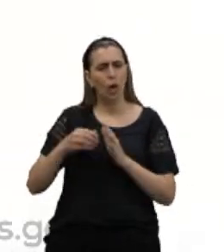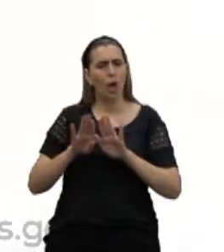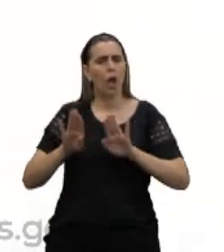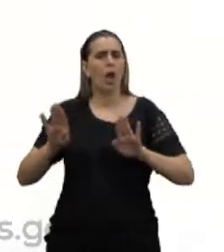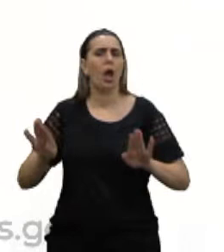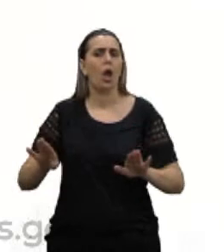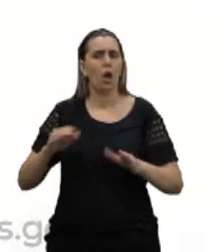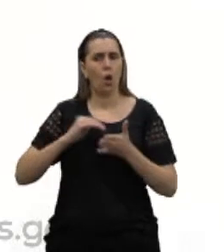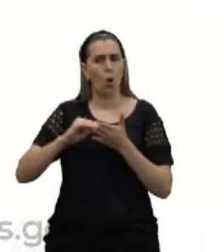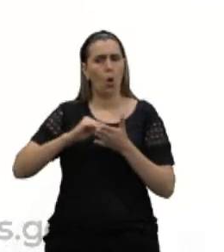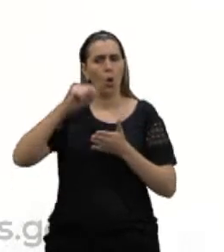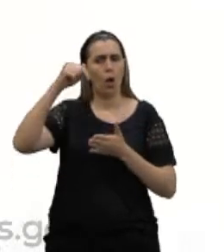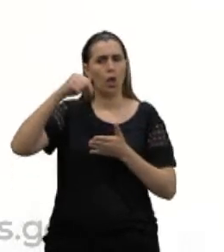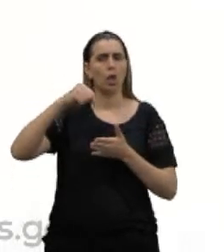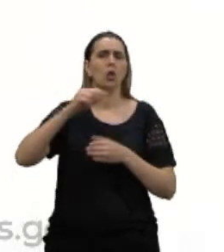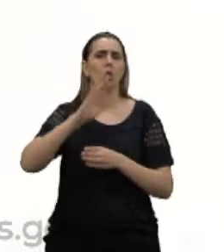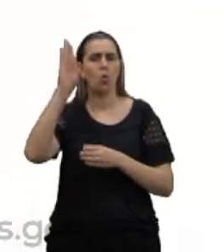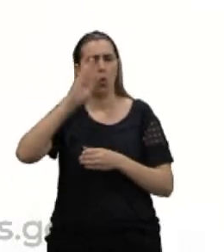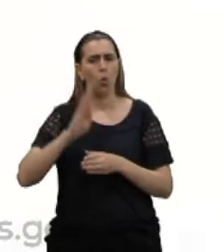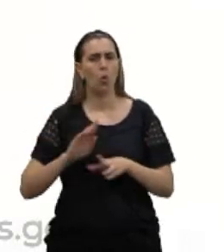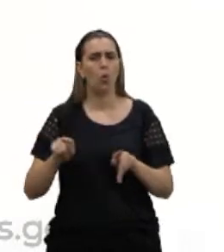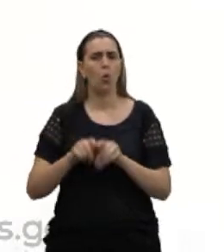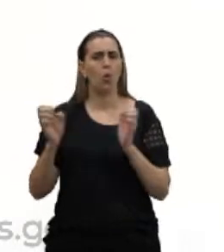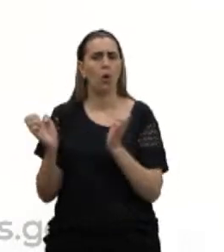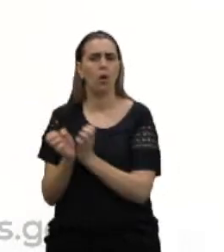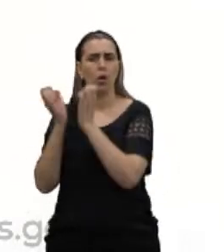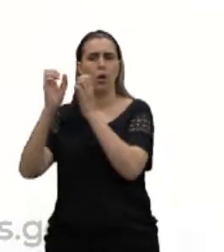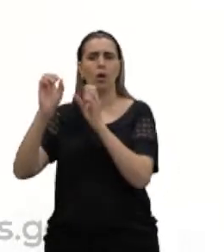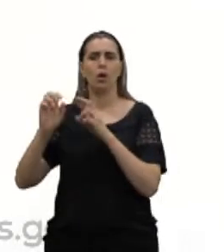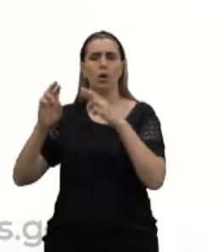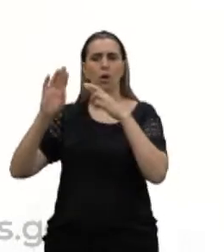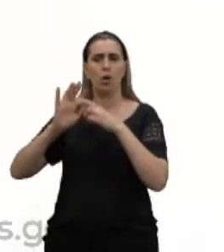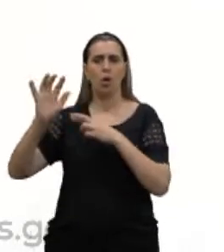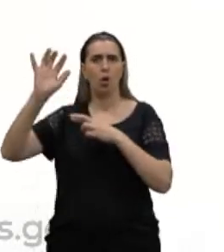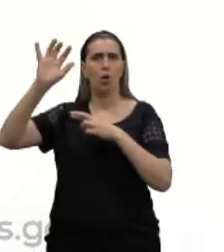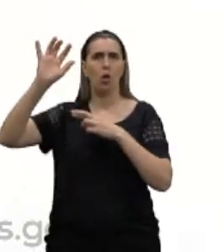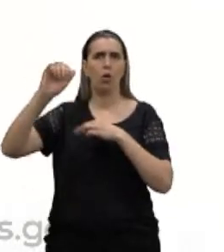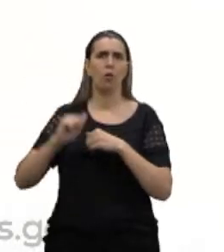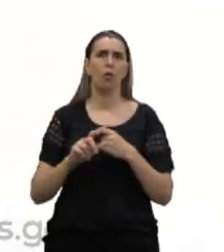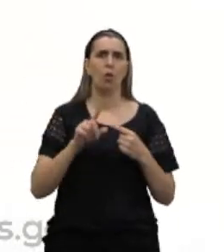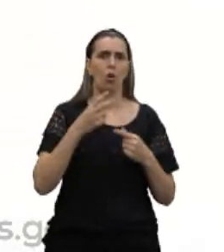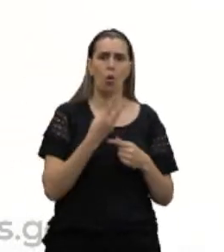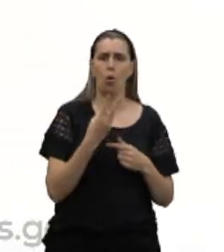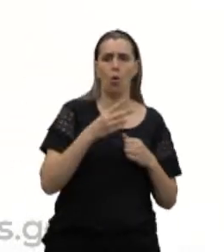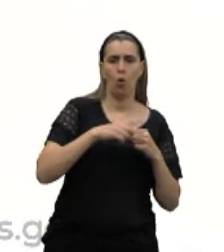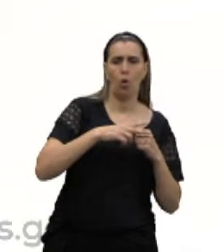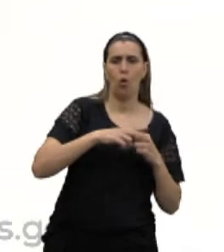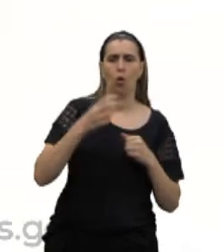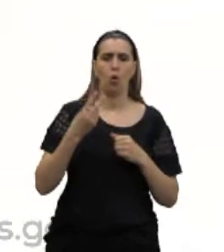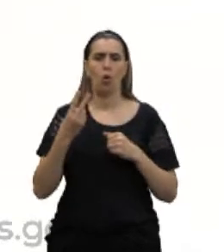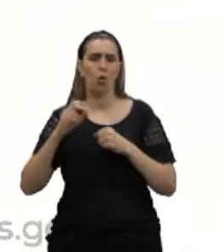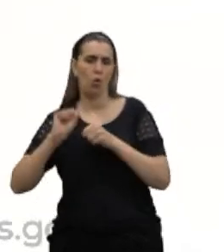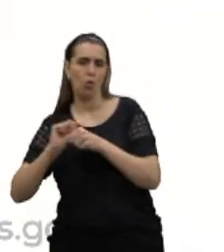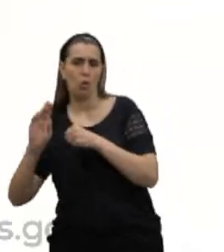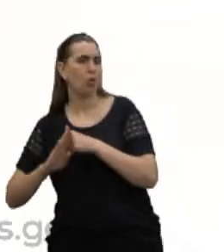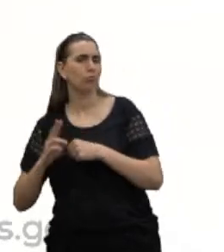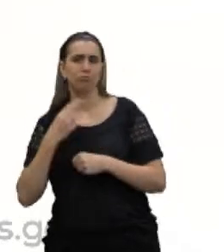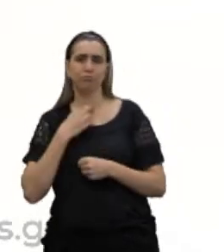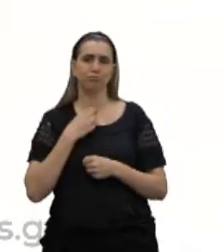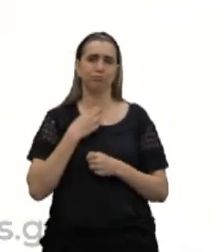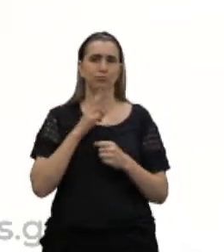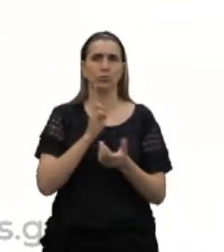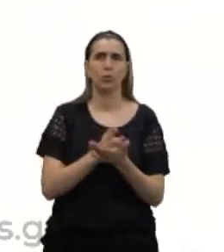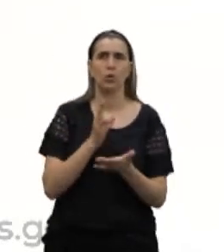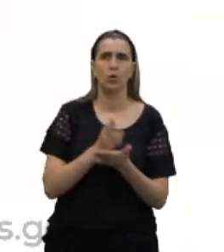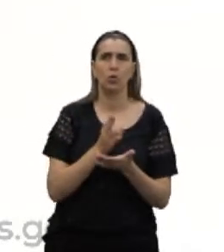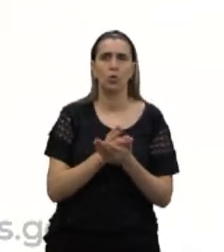de escritório no Brasil e evento na Rocinha, né? Então, ou dois verbos ou dois substantivos, porque eu não posso